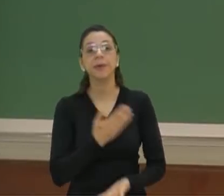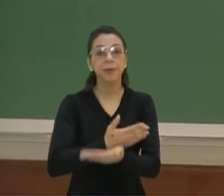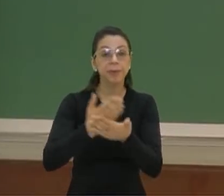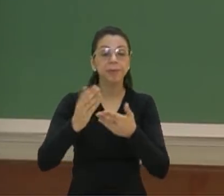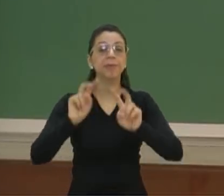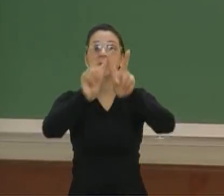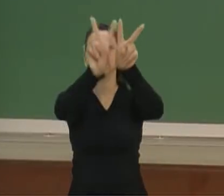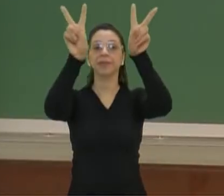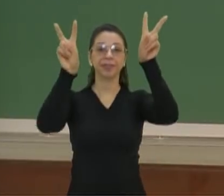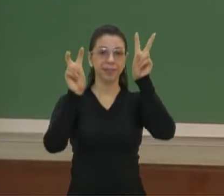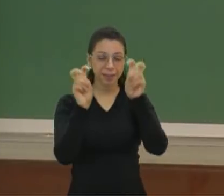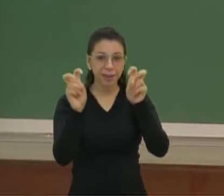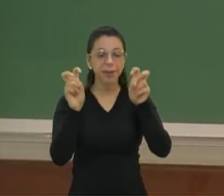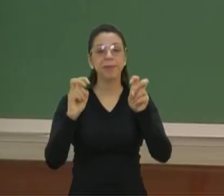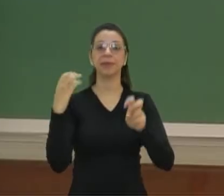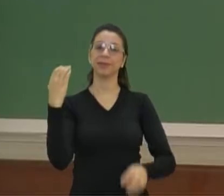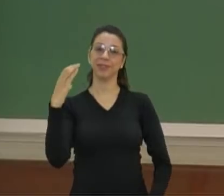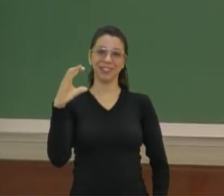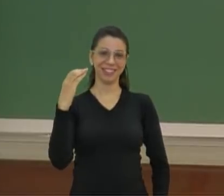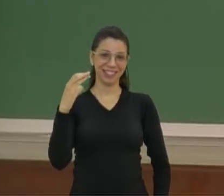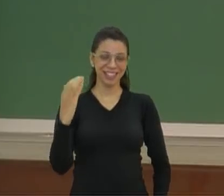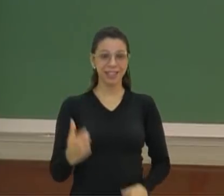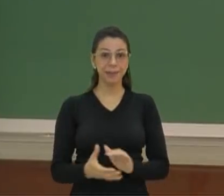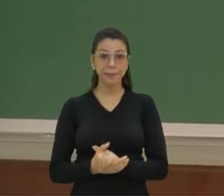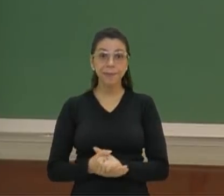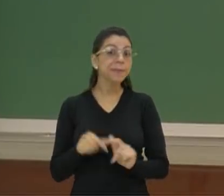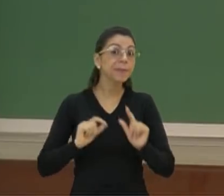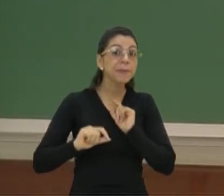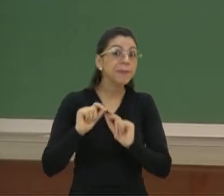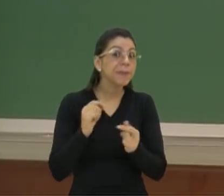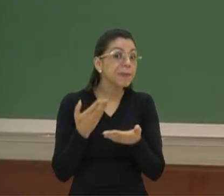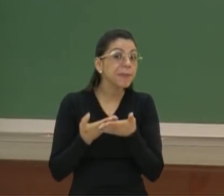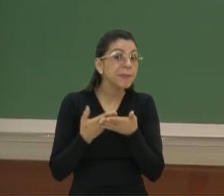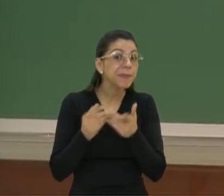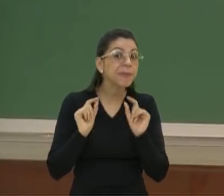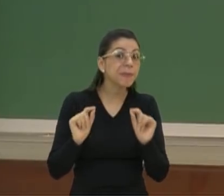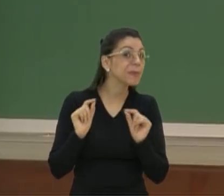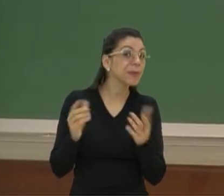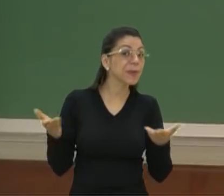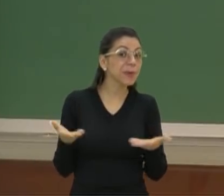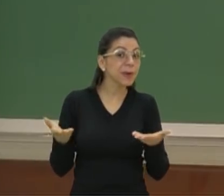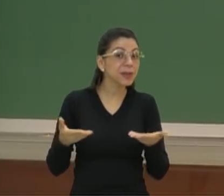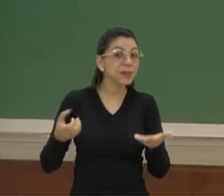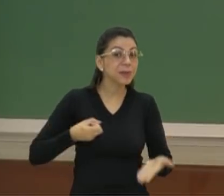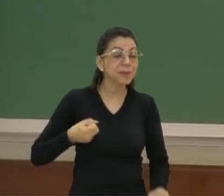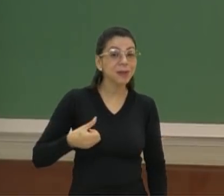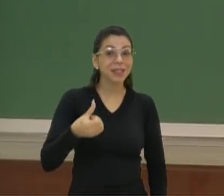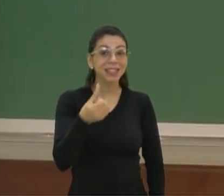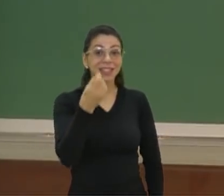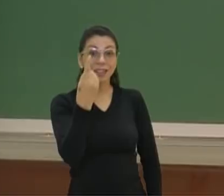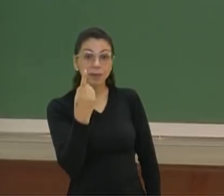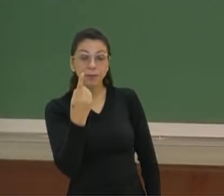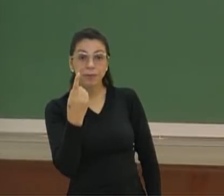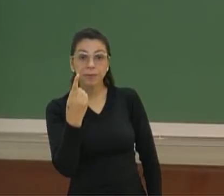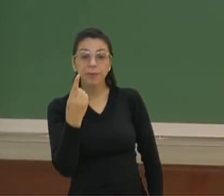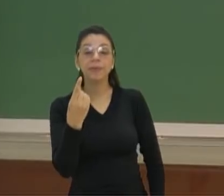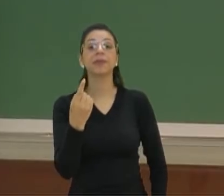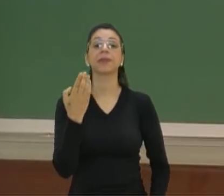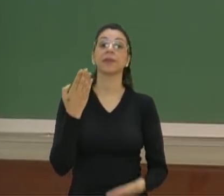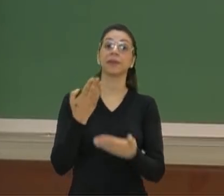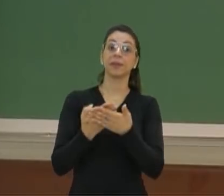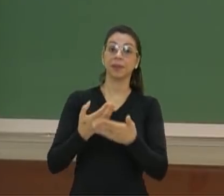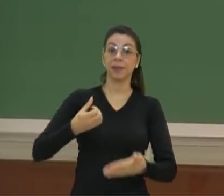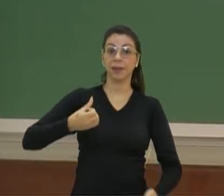mais conteúdos de ciências. E vocês sabem o que a gente vai trabalhar na nossa aula número 61 de hoje? Já chegamos na aula